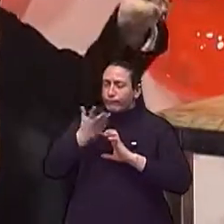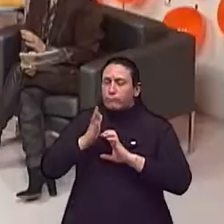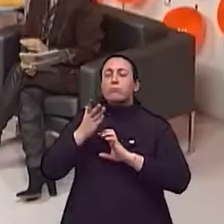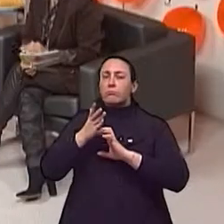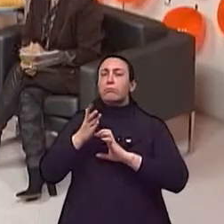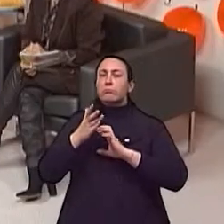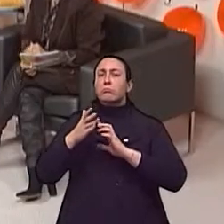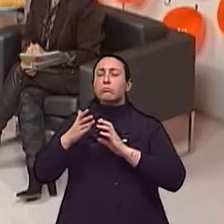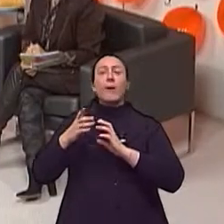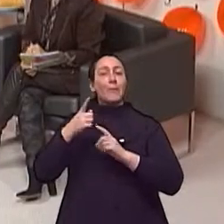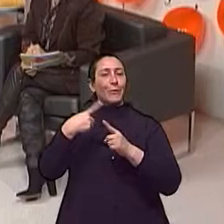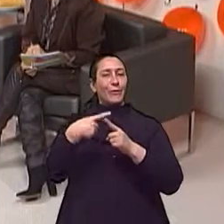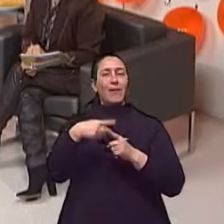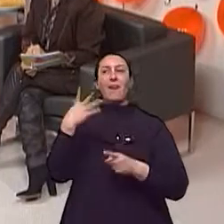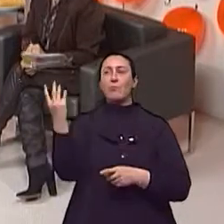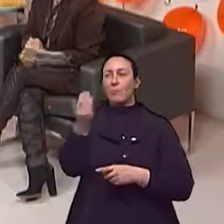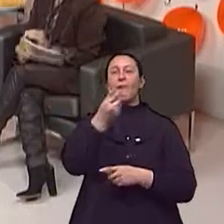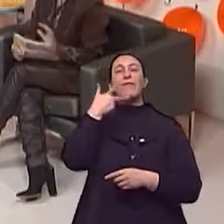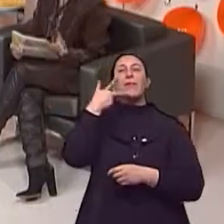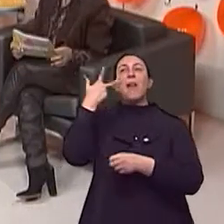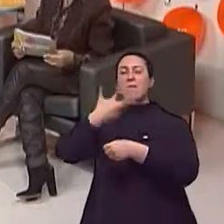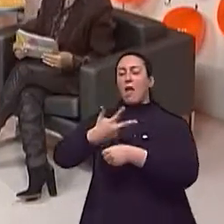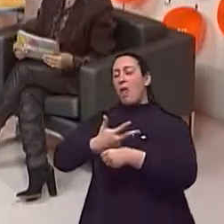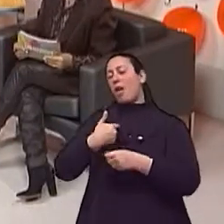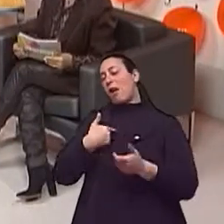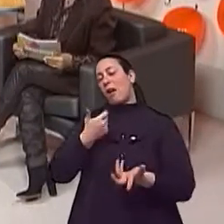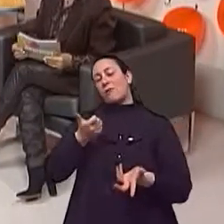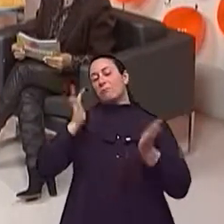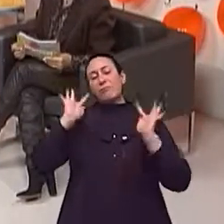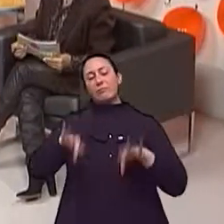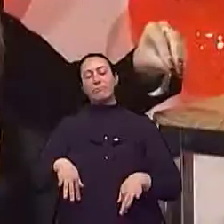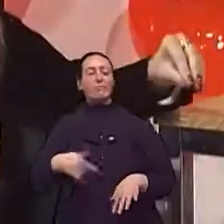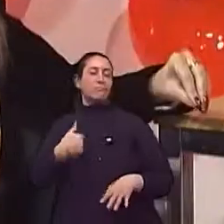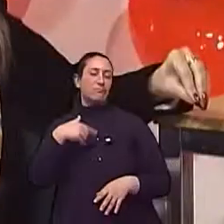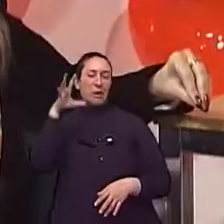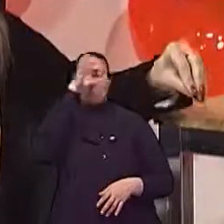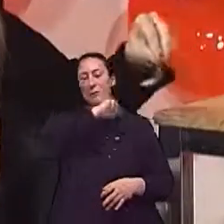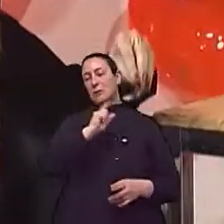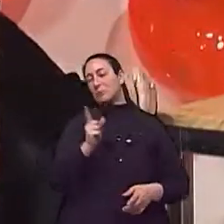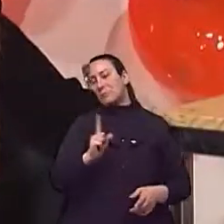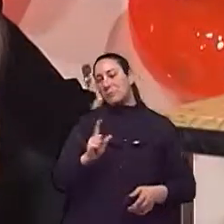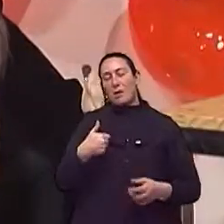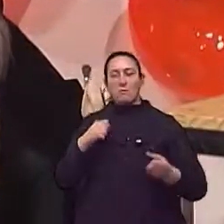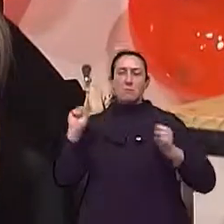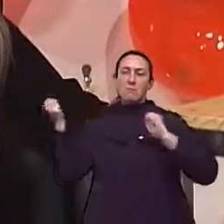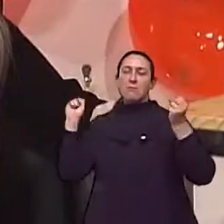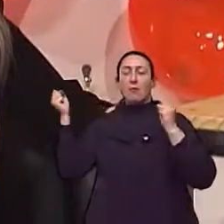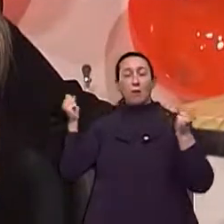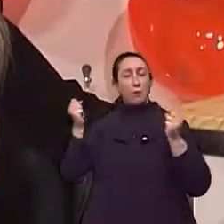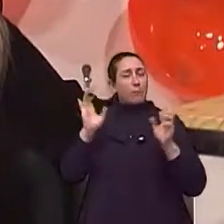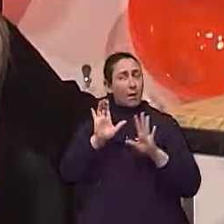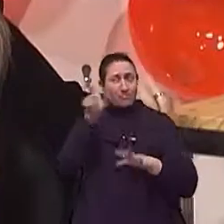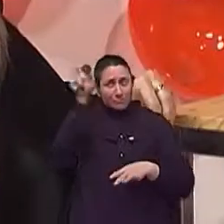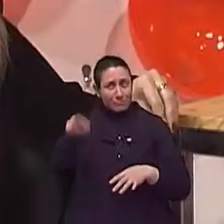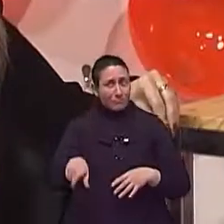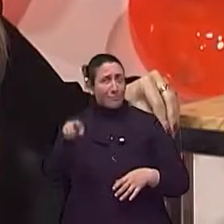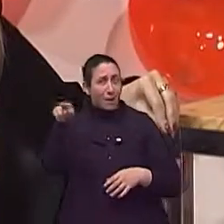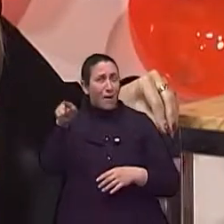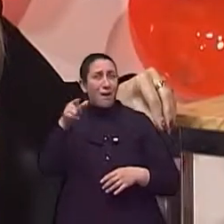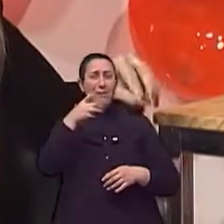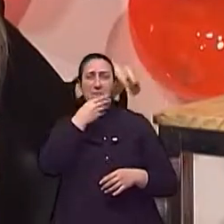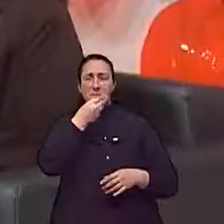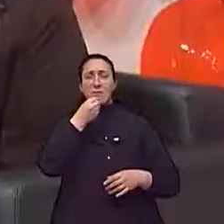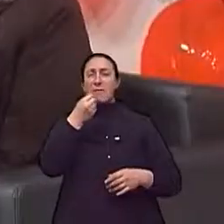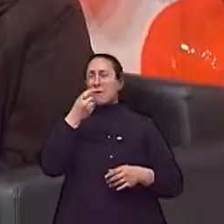questão ser velho não significa Qualquer hora é hora e ser velho não significa ser ranzinza nem ser ansioso nem sei o velho ranzin ele foi ranzin a vida